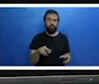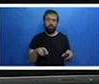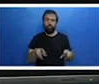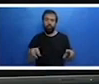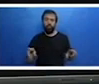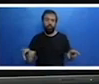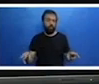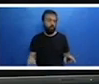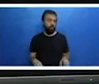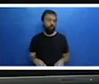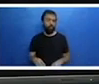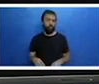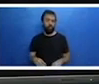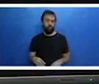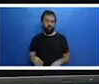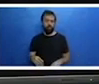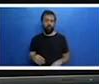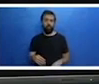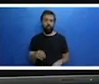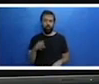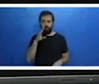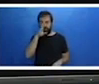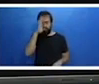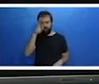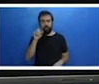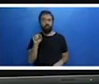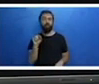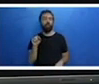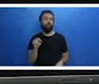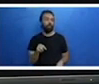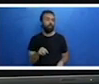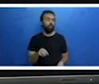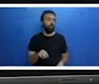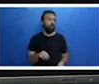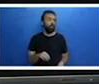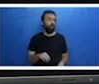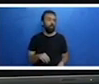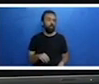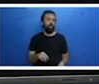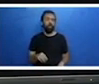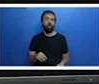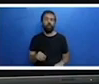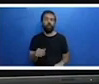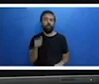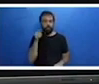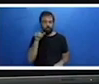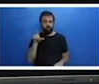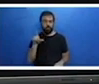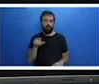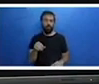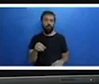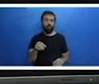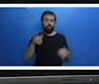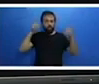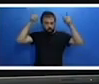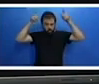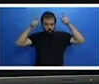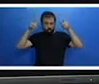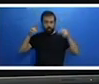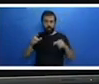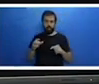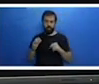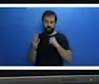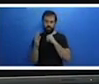do jogo: o enxadrista precisa movimentar suas peças de maneira que ele consiga deixar o rei adversário sem saída.